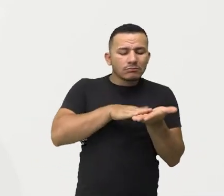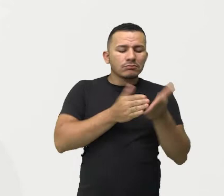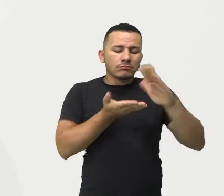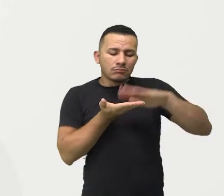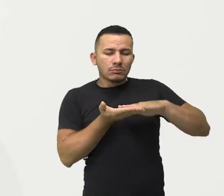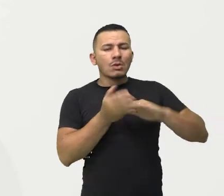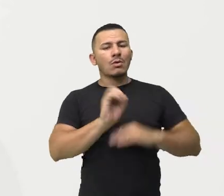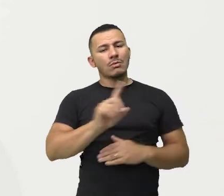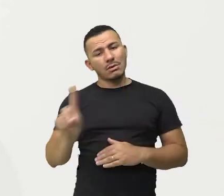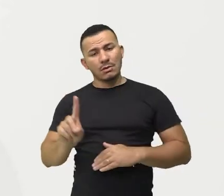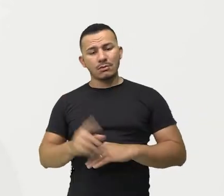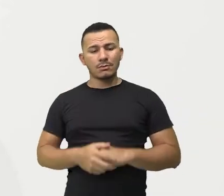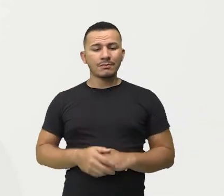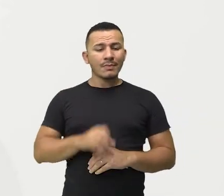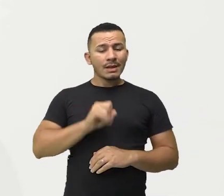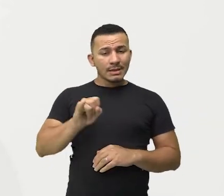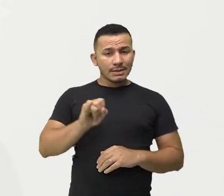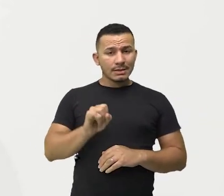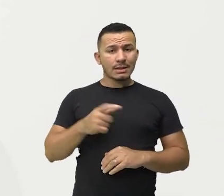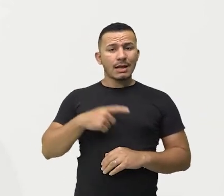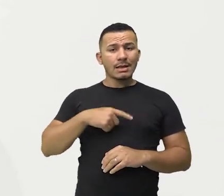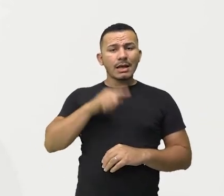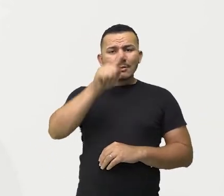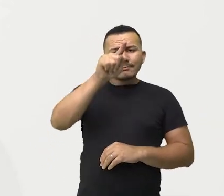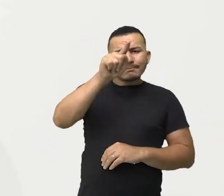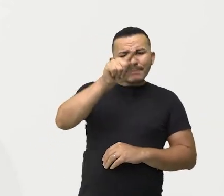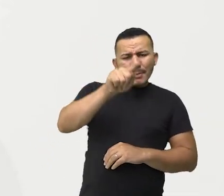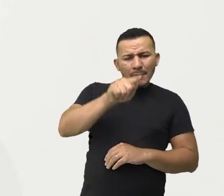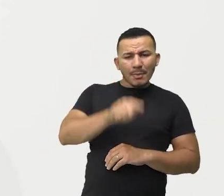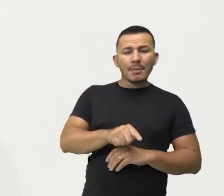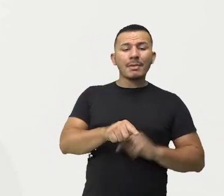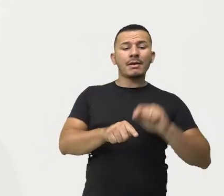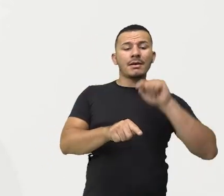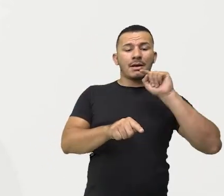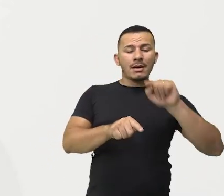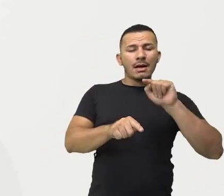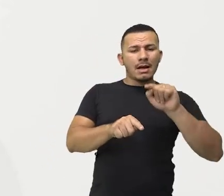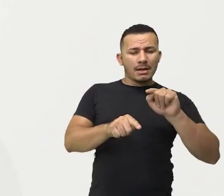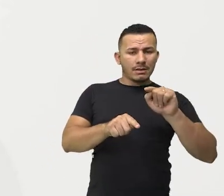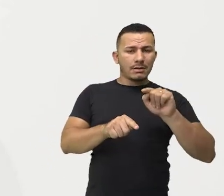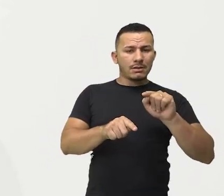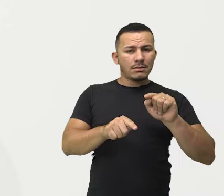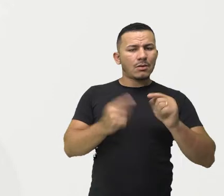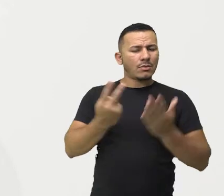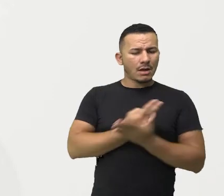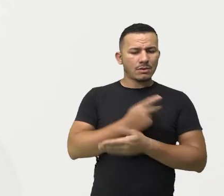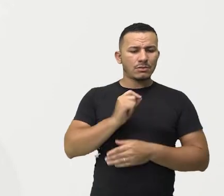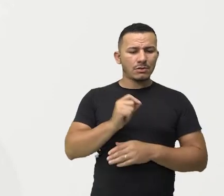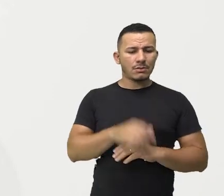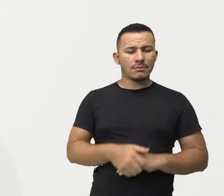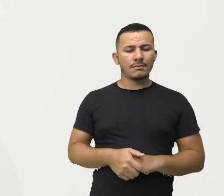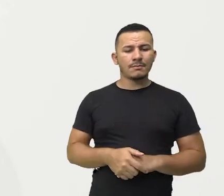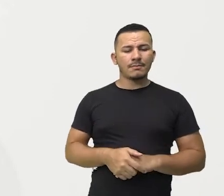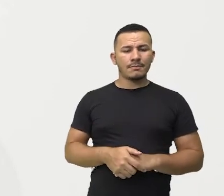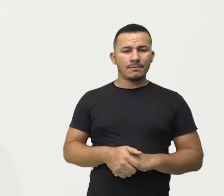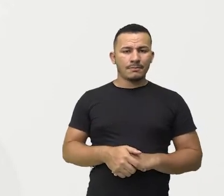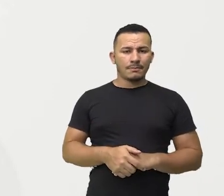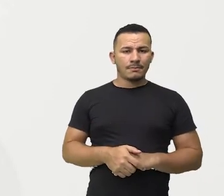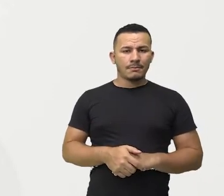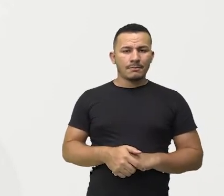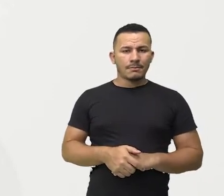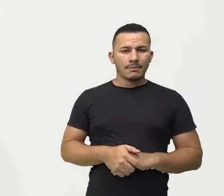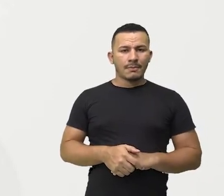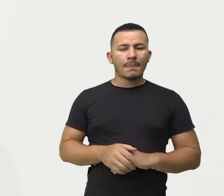nós escolhermos traçar o eixo de simetria aqui, o que vai acontecer, pessoal? O que vai acontecer